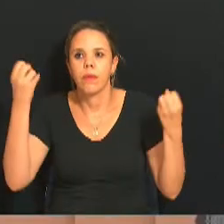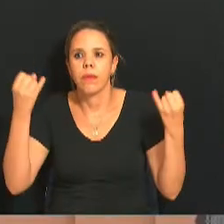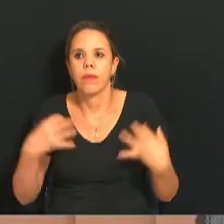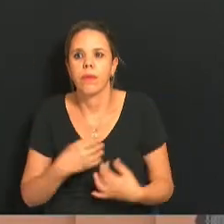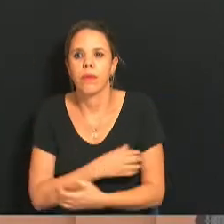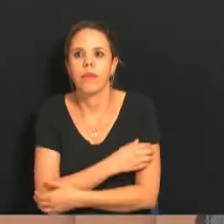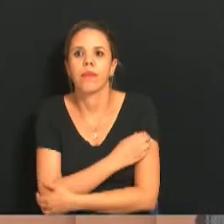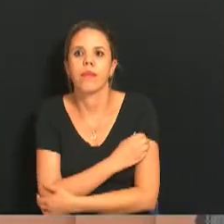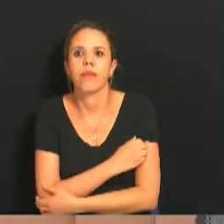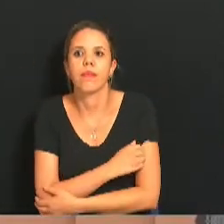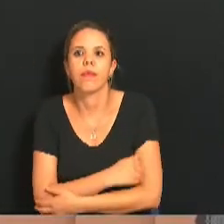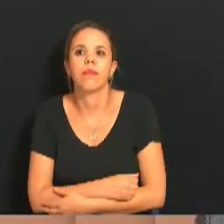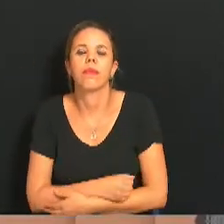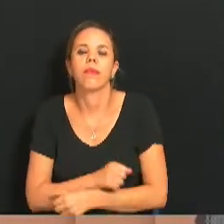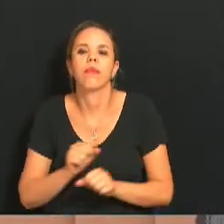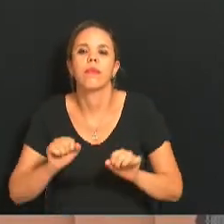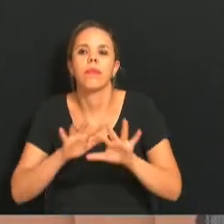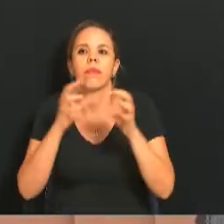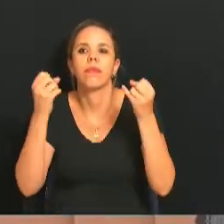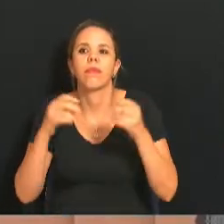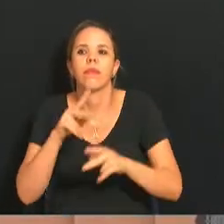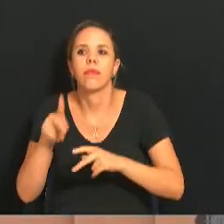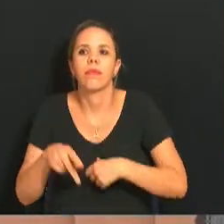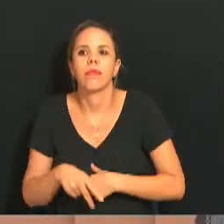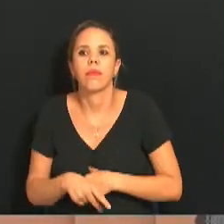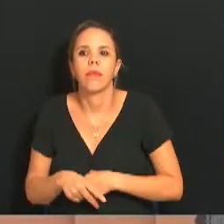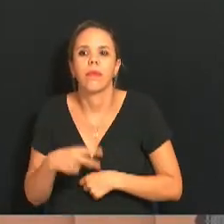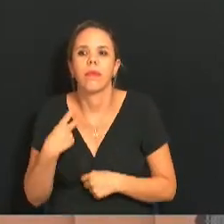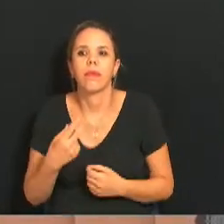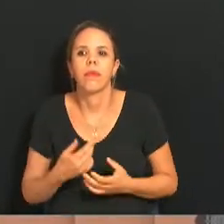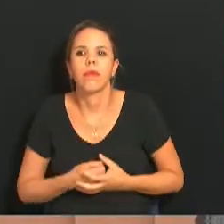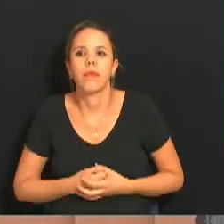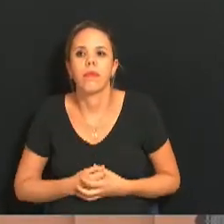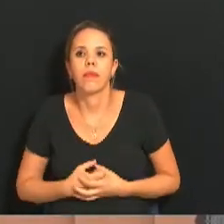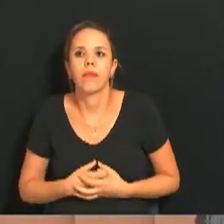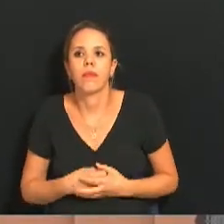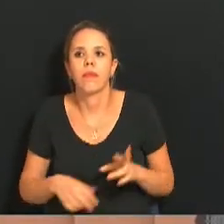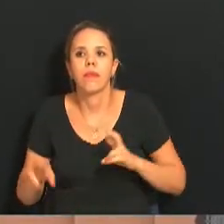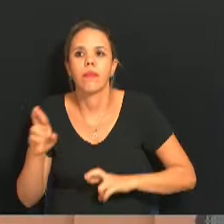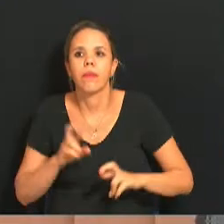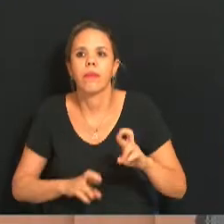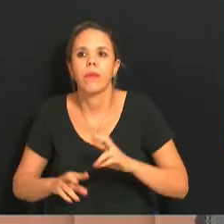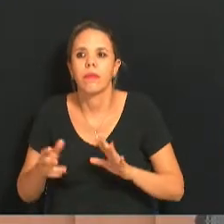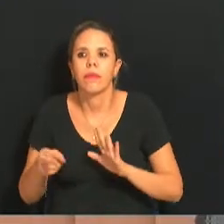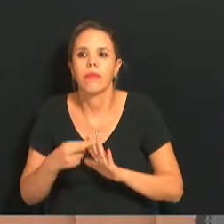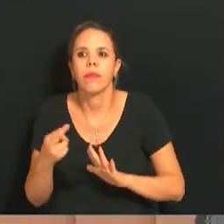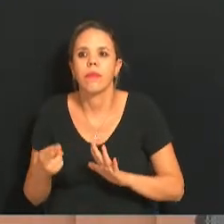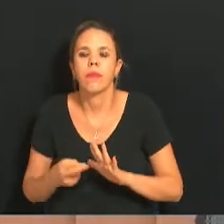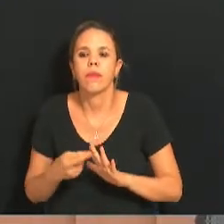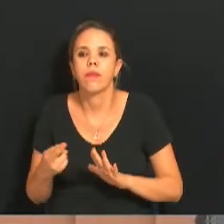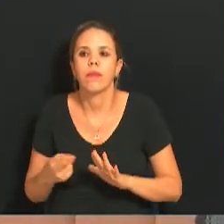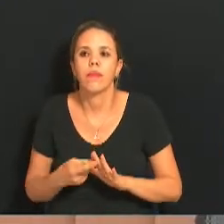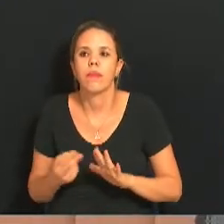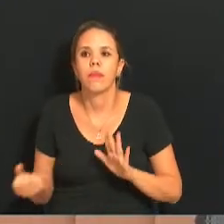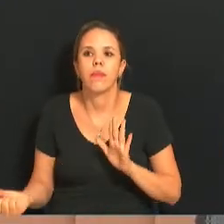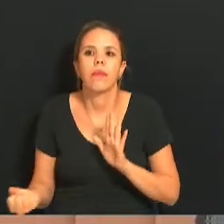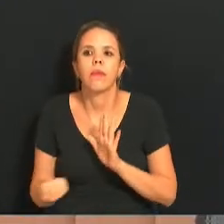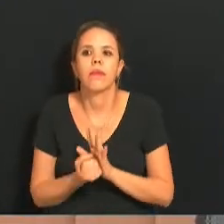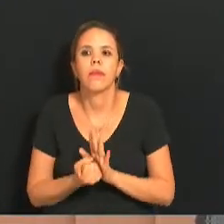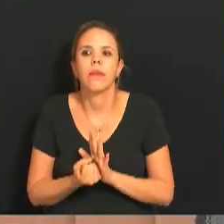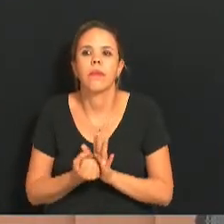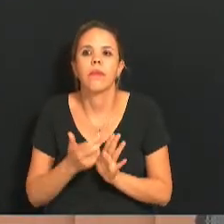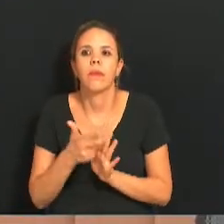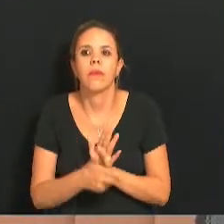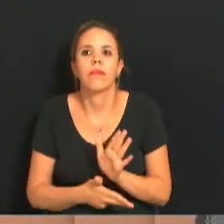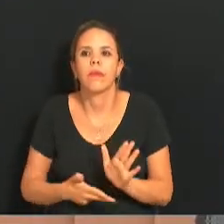sobre esclarecer a população e vereadores sobre as revisões das resoluções do tombamento do pátio Ferroviário